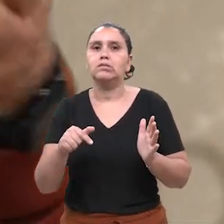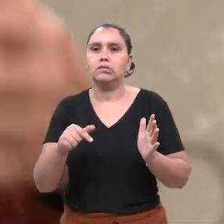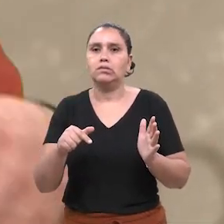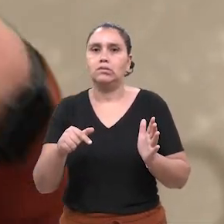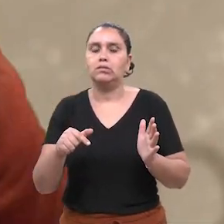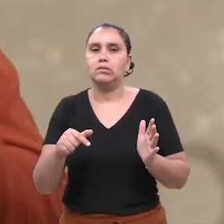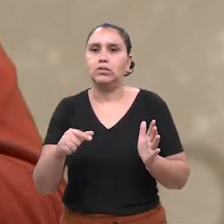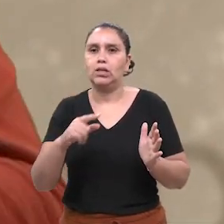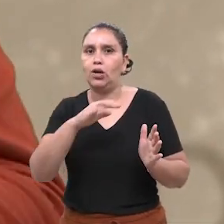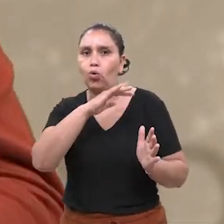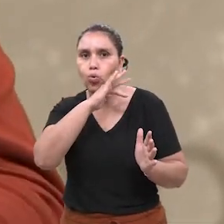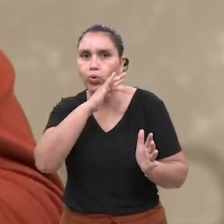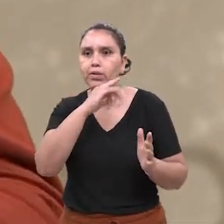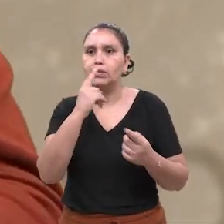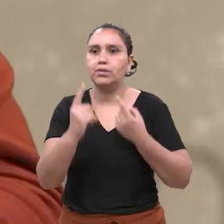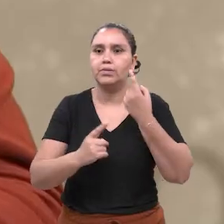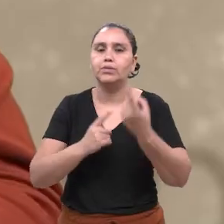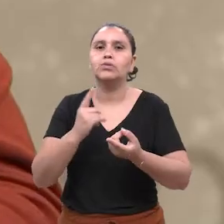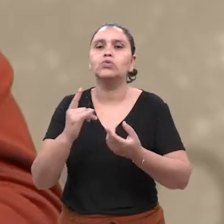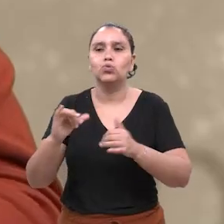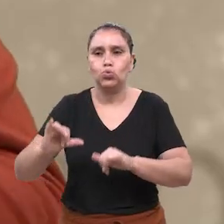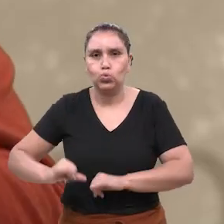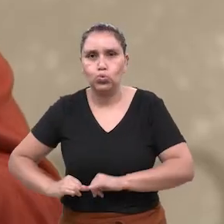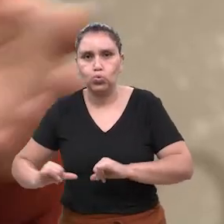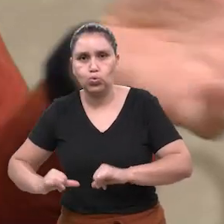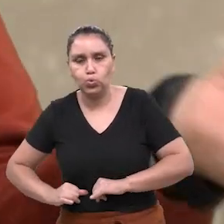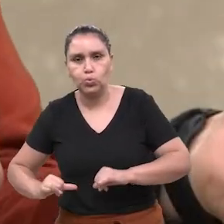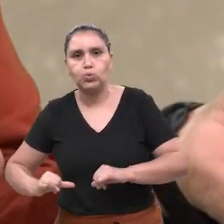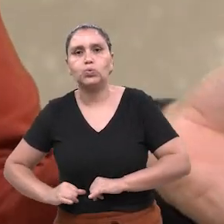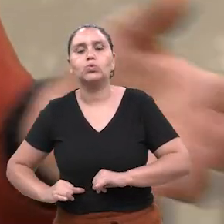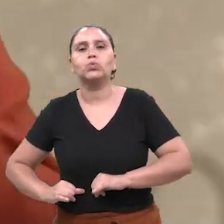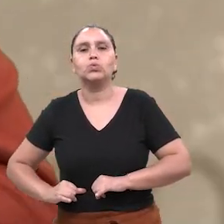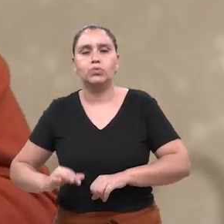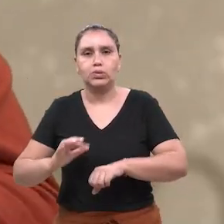deixou rastro na vida das pessoas. Tem pessoas ainda sofrendo